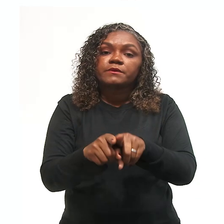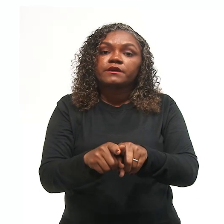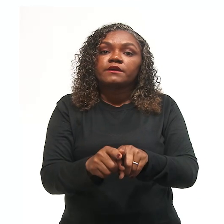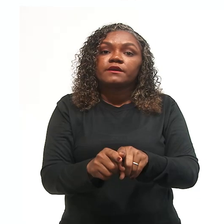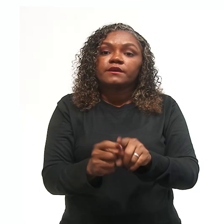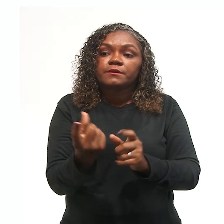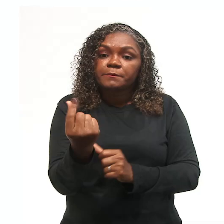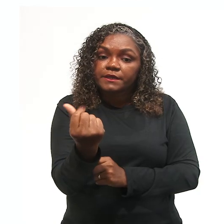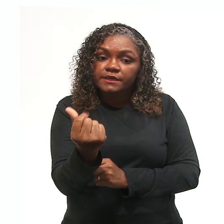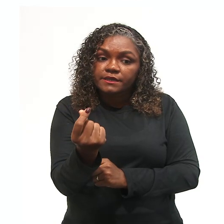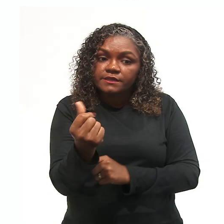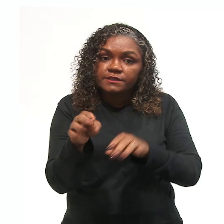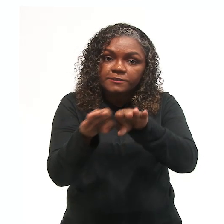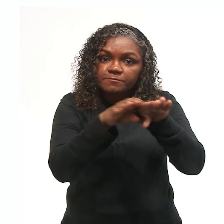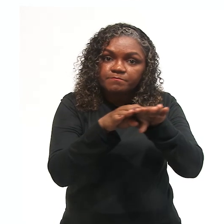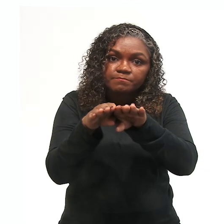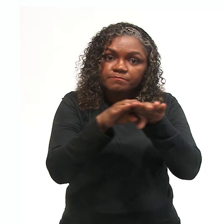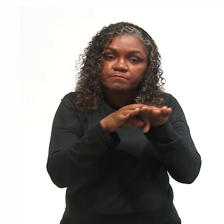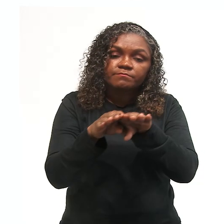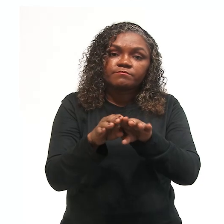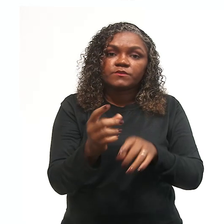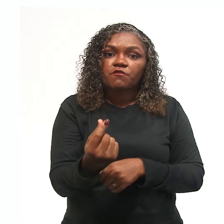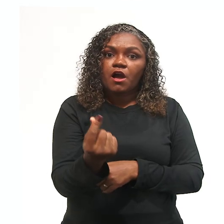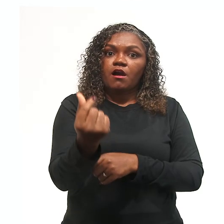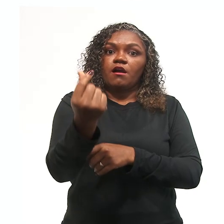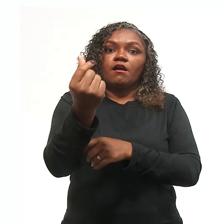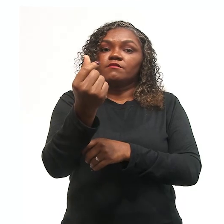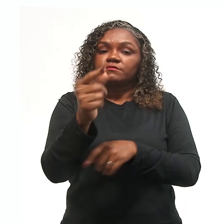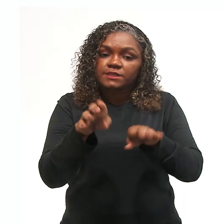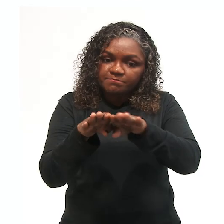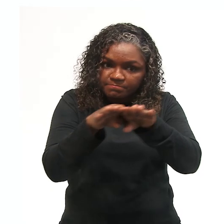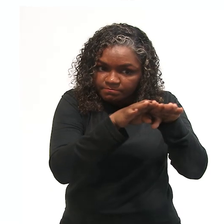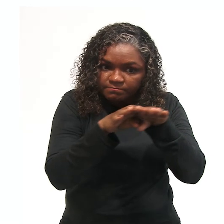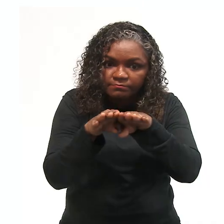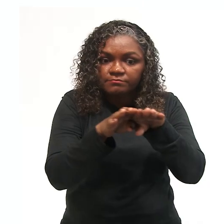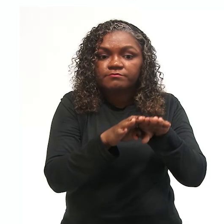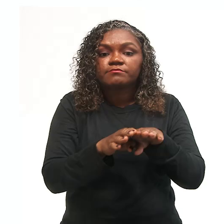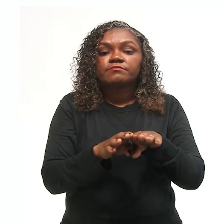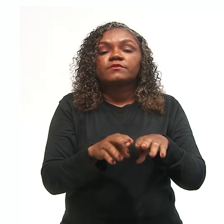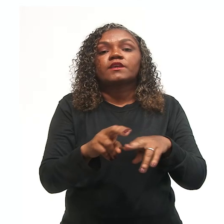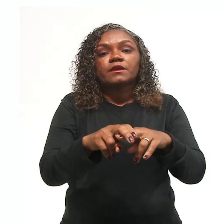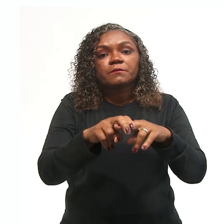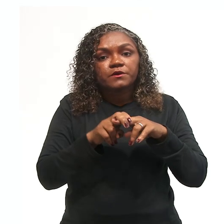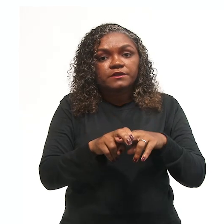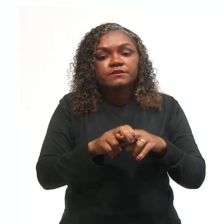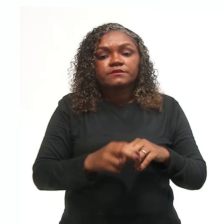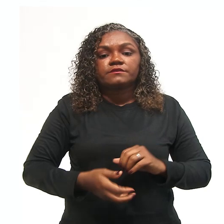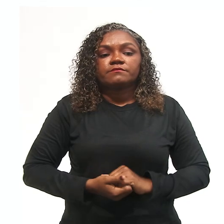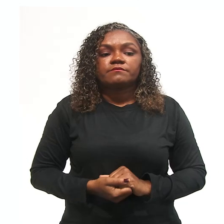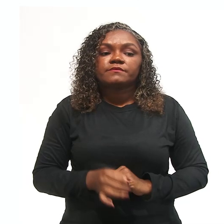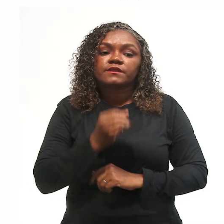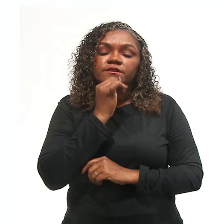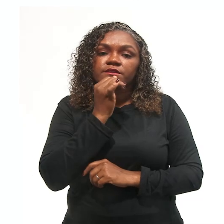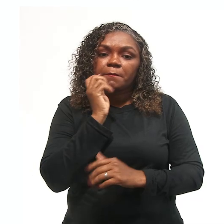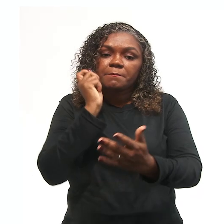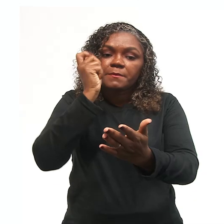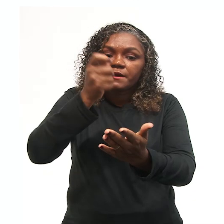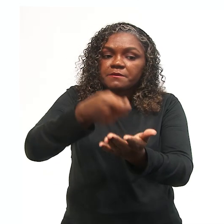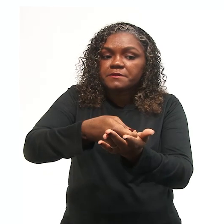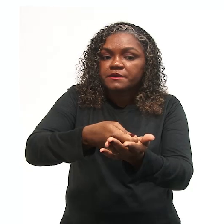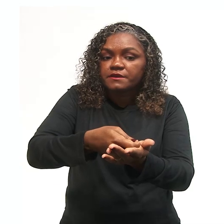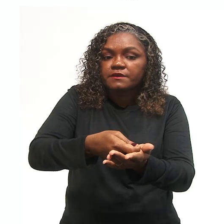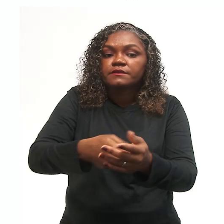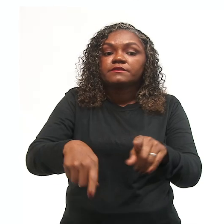preço. Então esse é o grande desafio da função estabilizadora, né, gente? Ainda como destaque aqui a busca do equilíbrio, né, no balanço